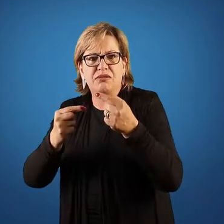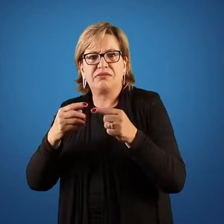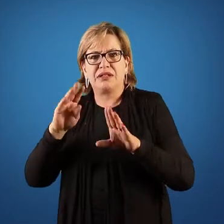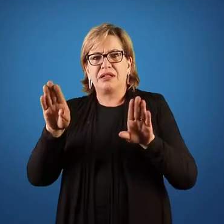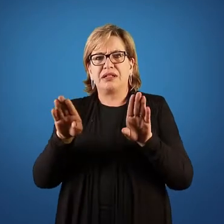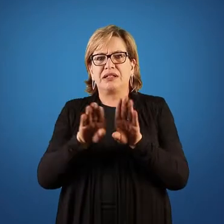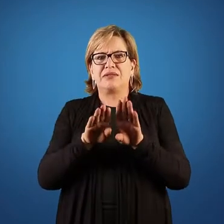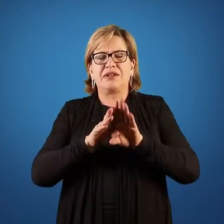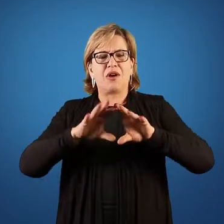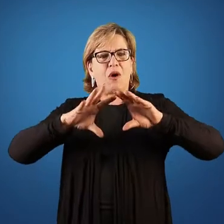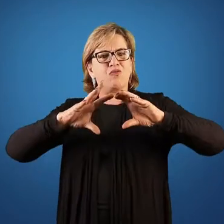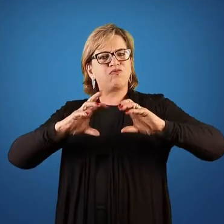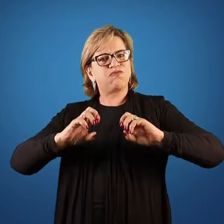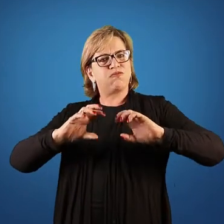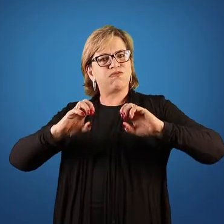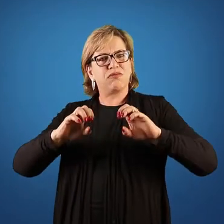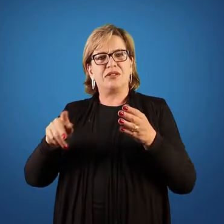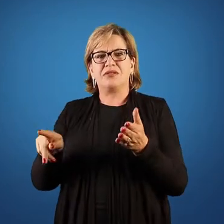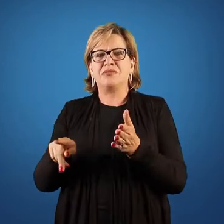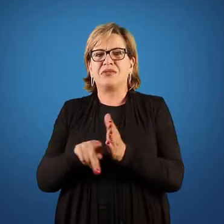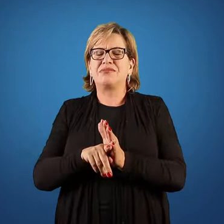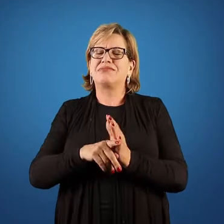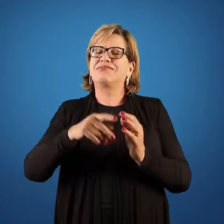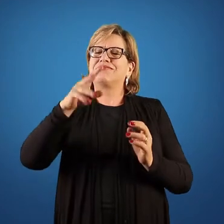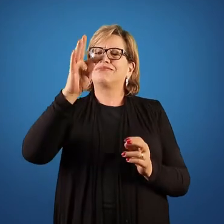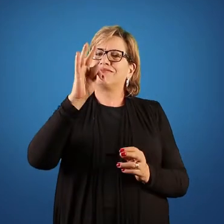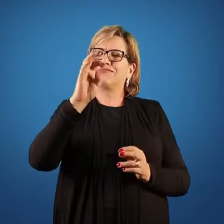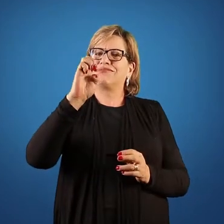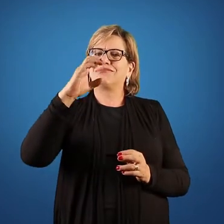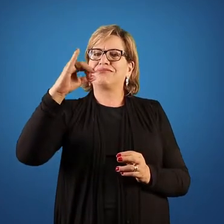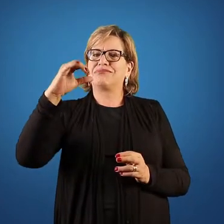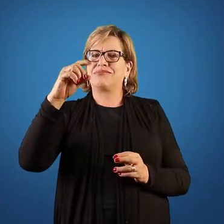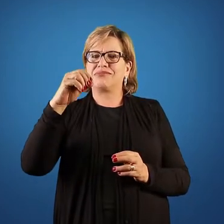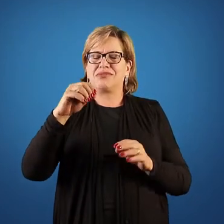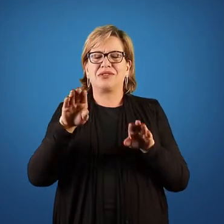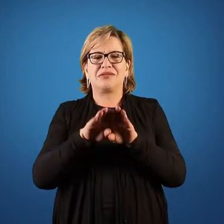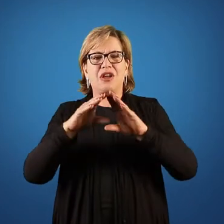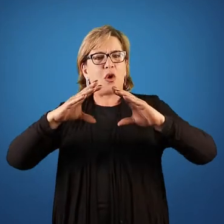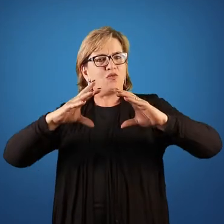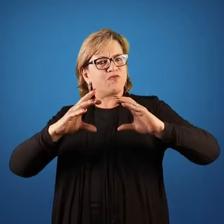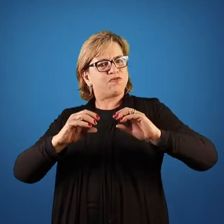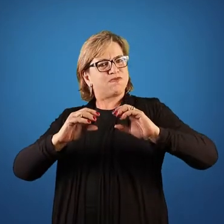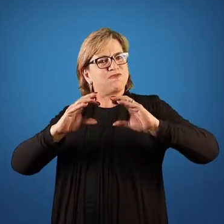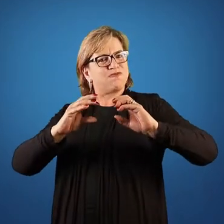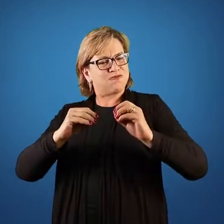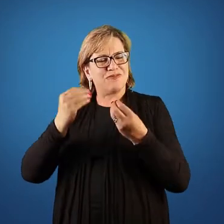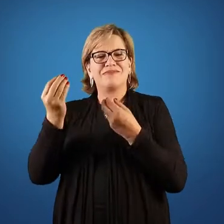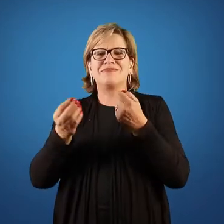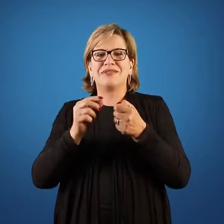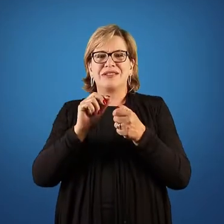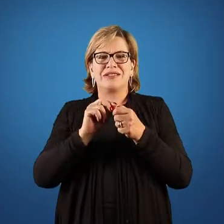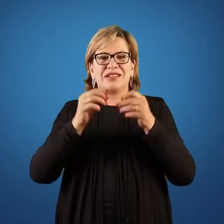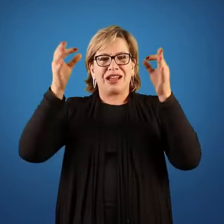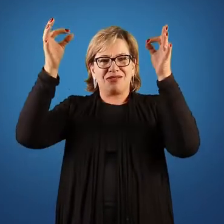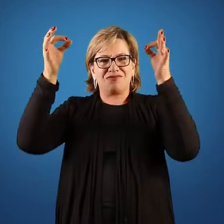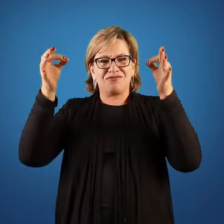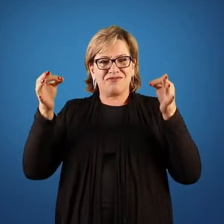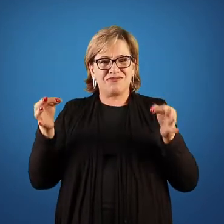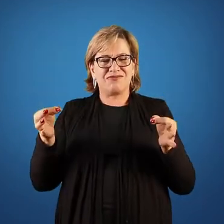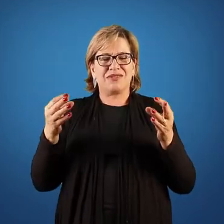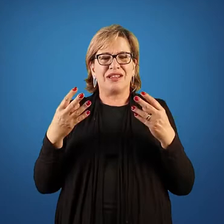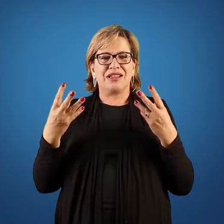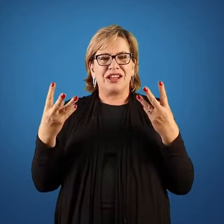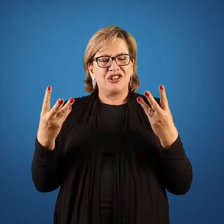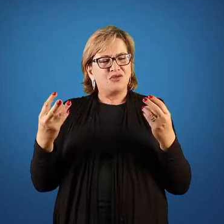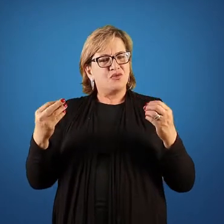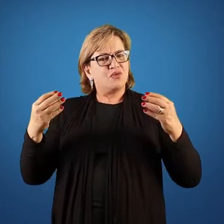um estofamento aqui feito com retalhos de tecido e espuma para deixar a parte lateral um